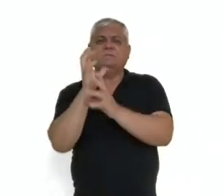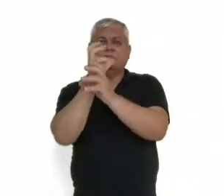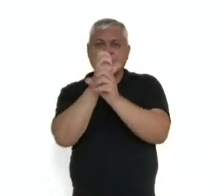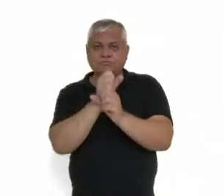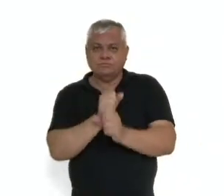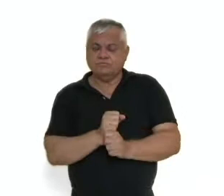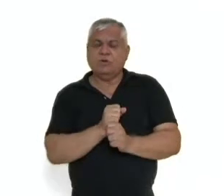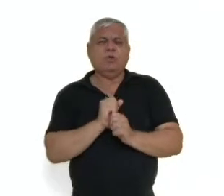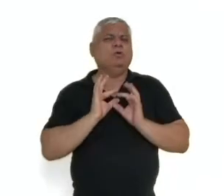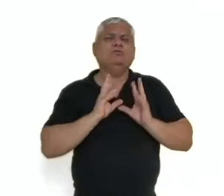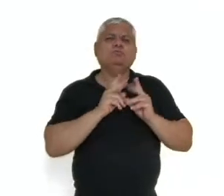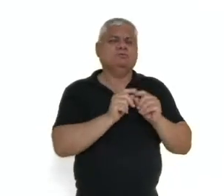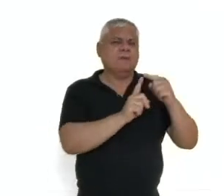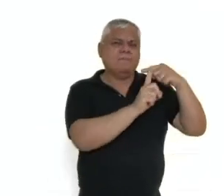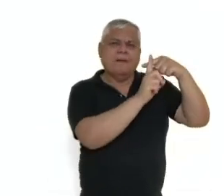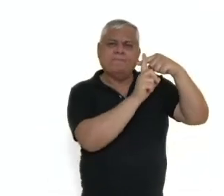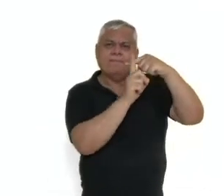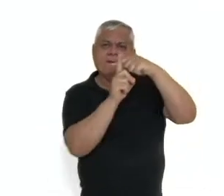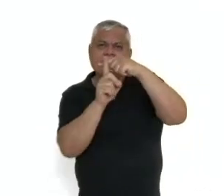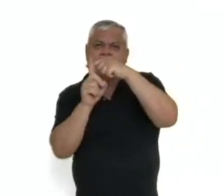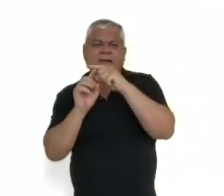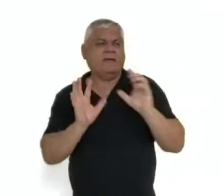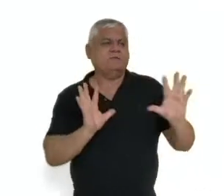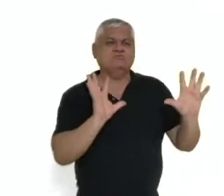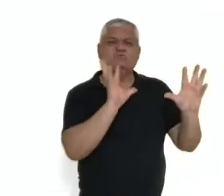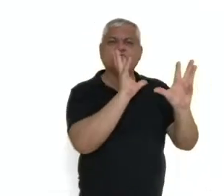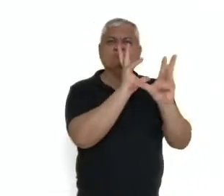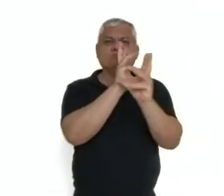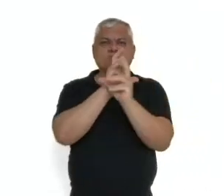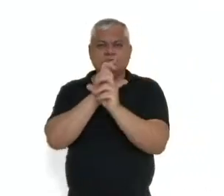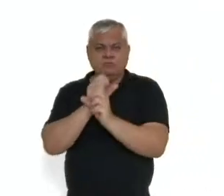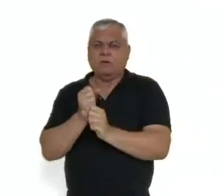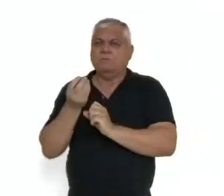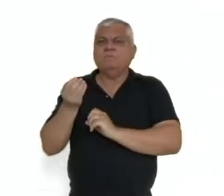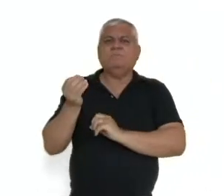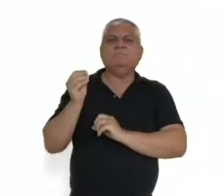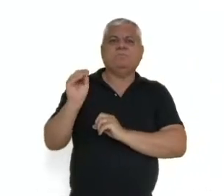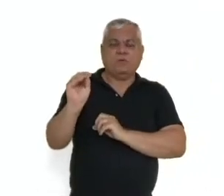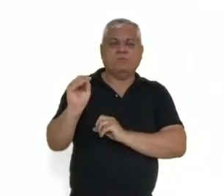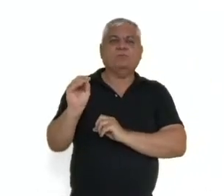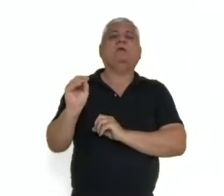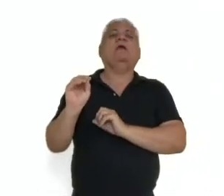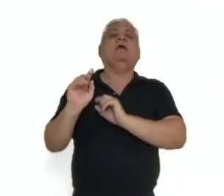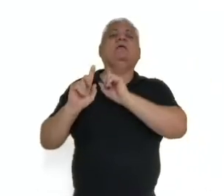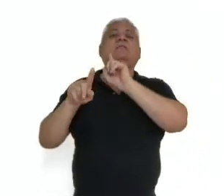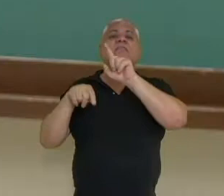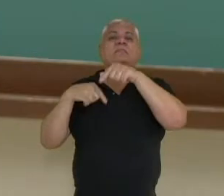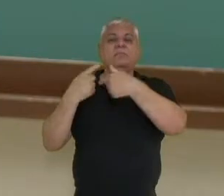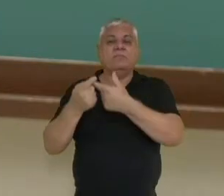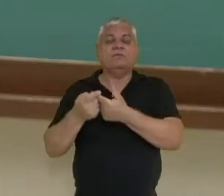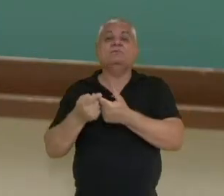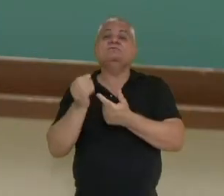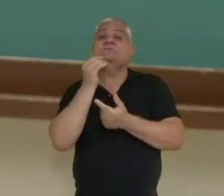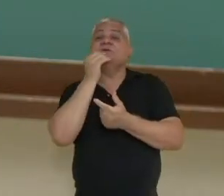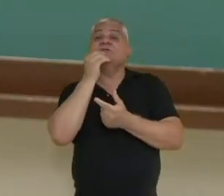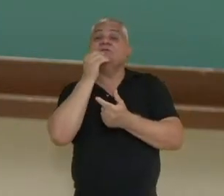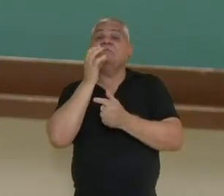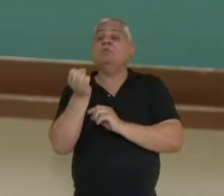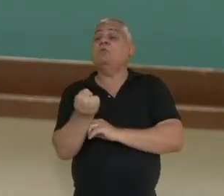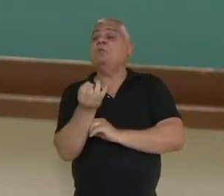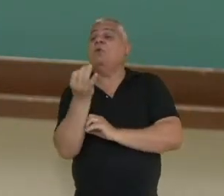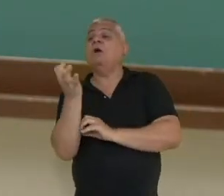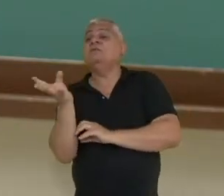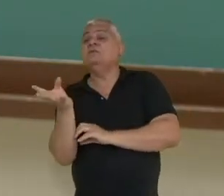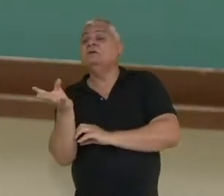basta você somar a quantidade de valores determinados em uma